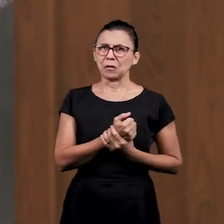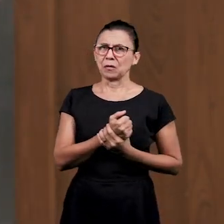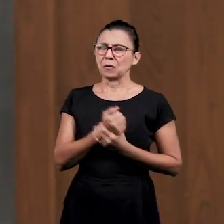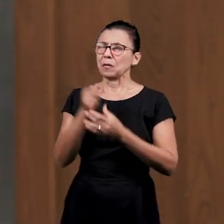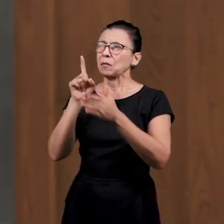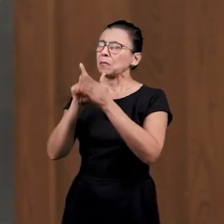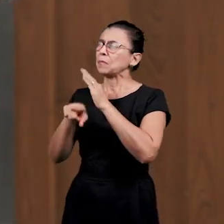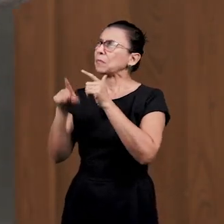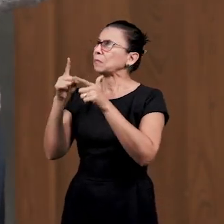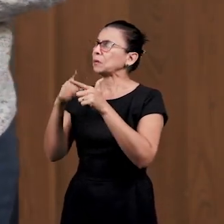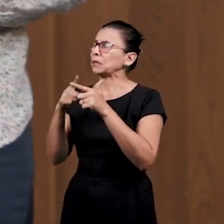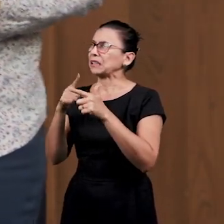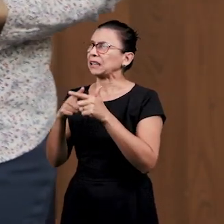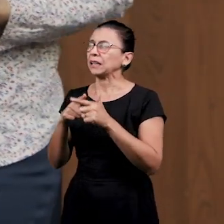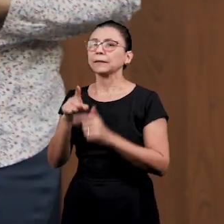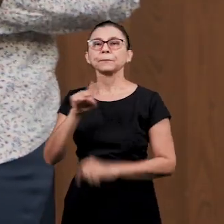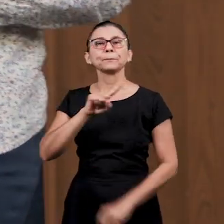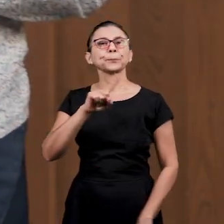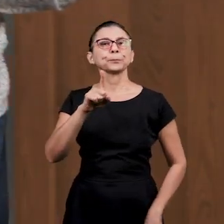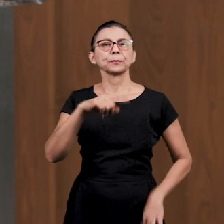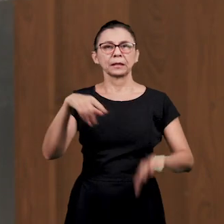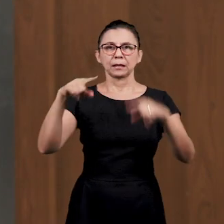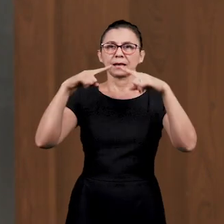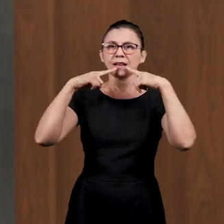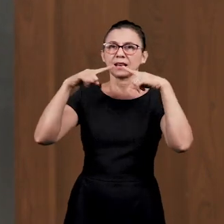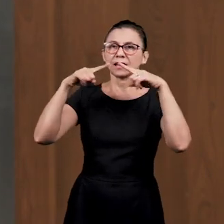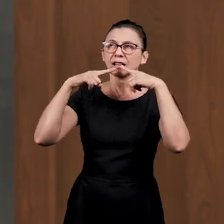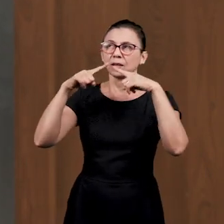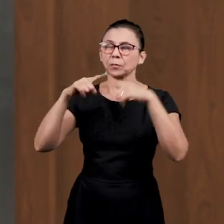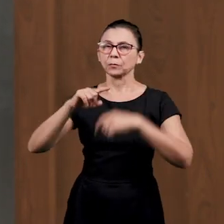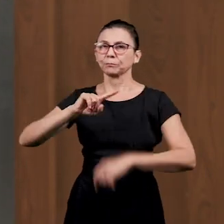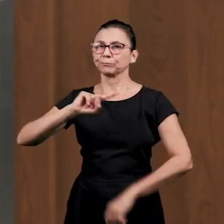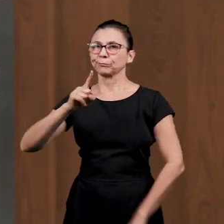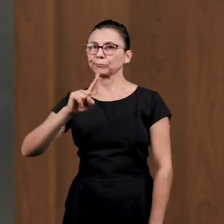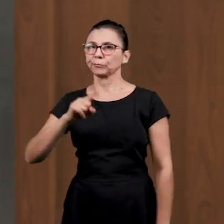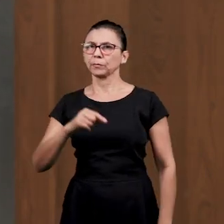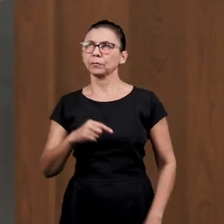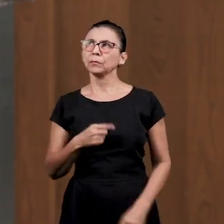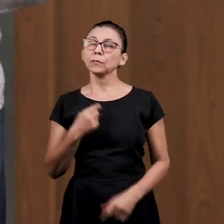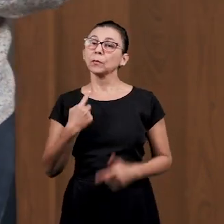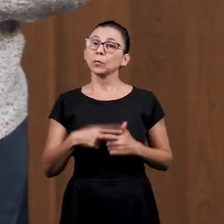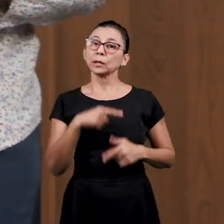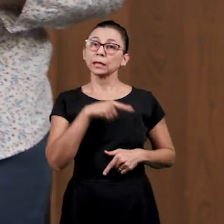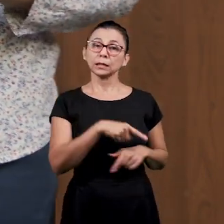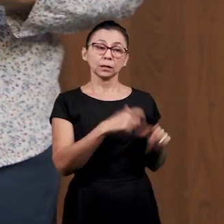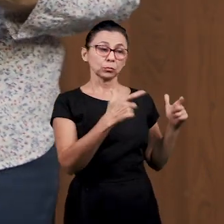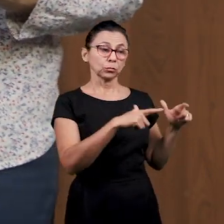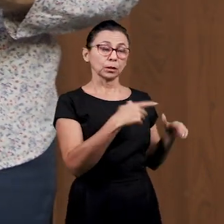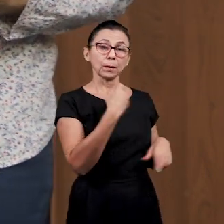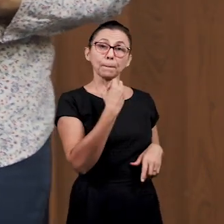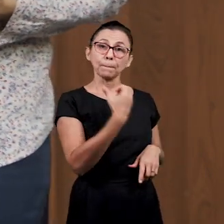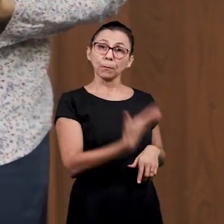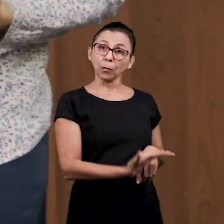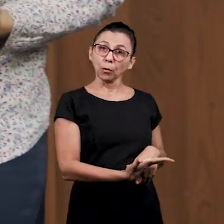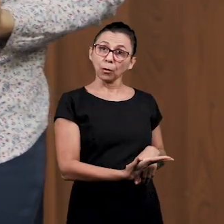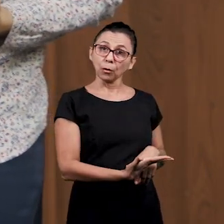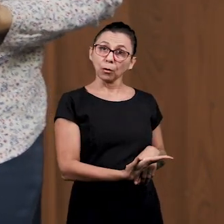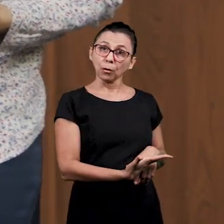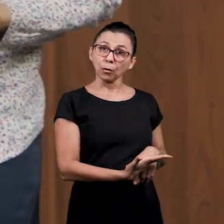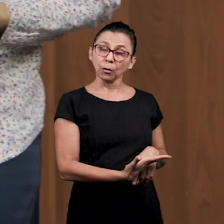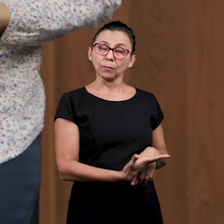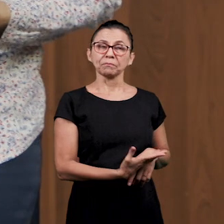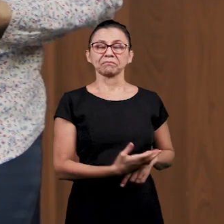quê. Abraão não reclamou de estar saindo de um lugar de comodidade. Abraão não